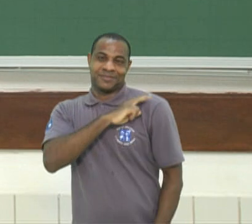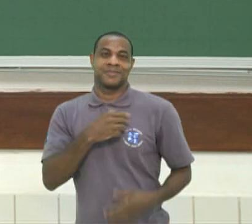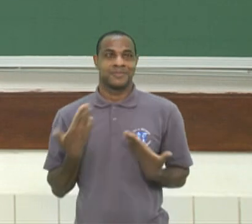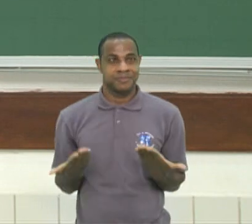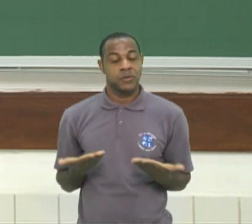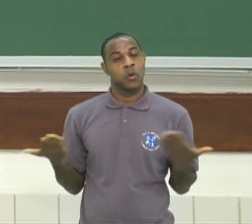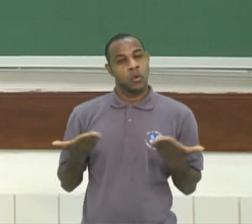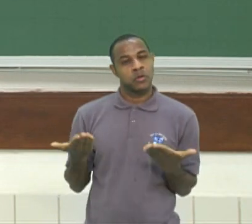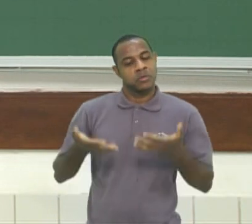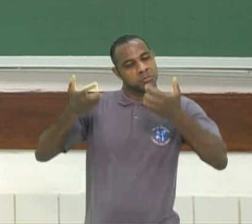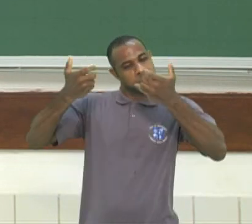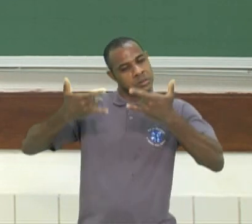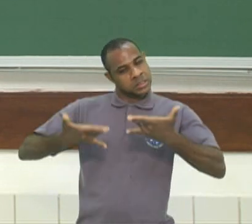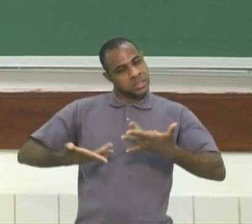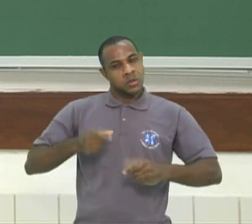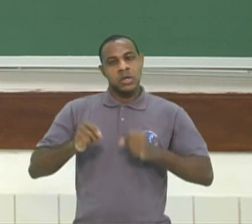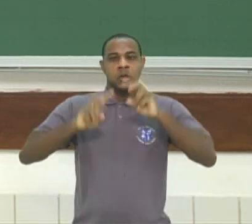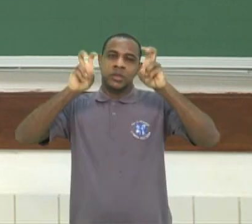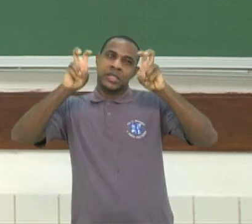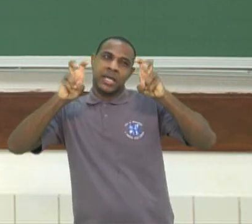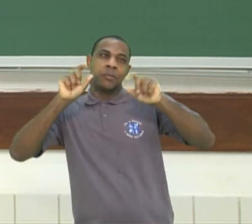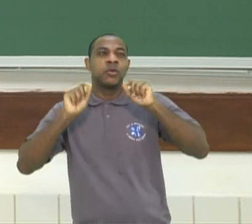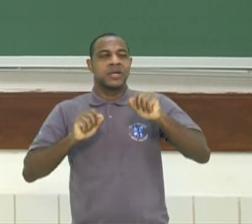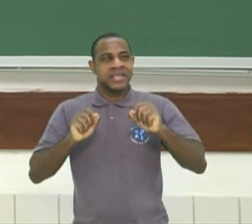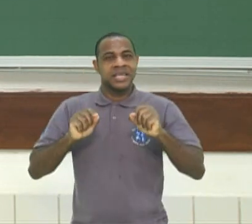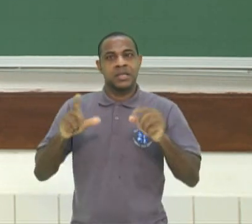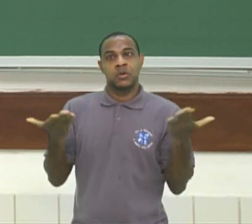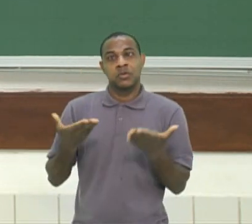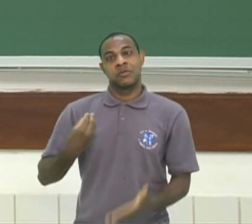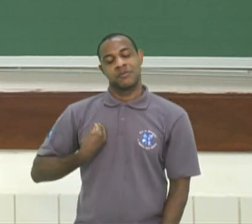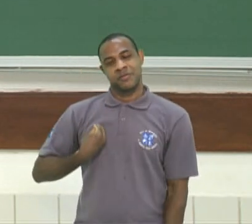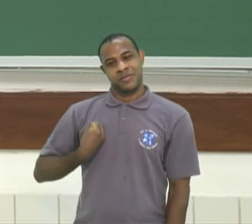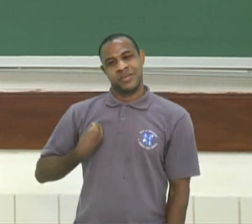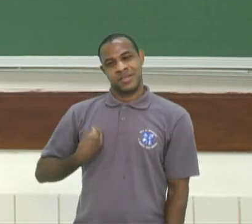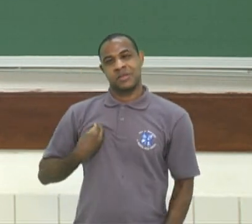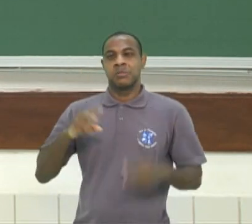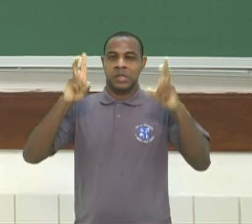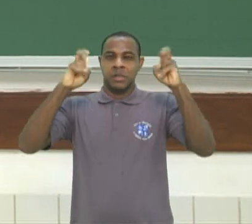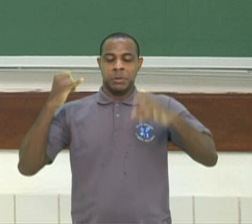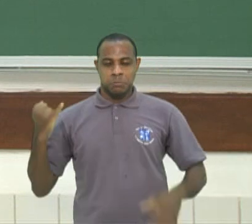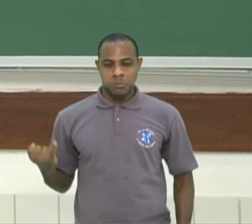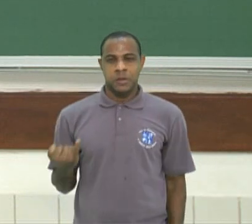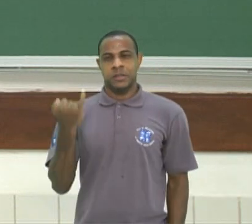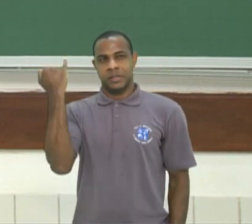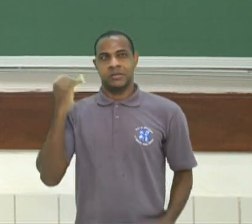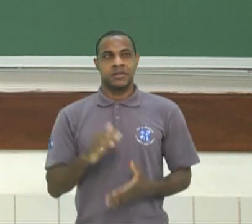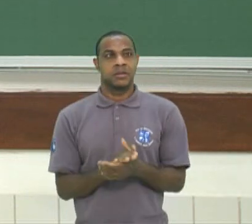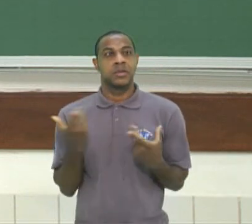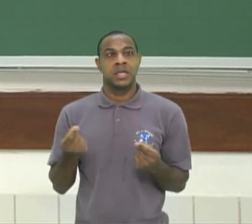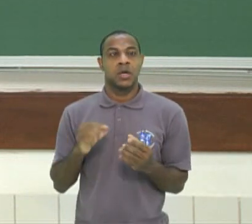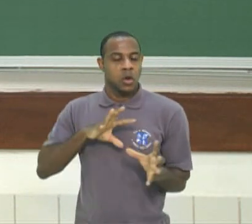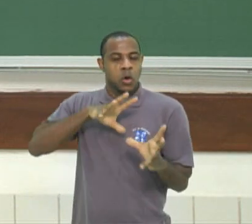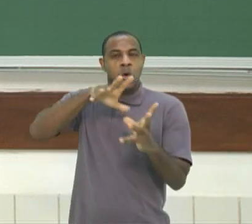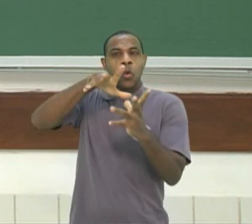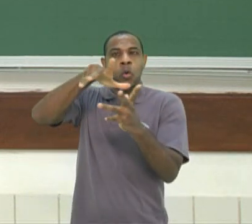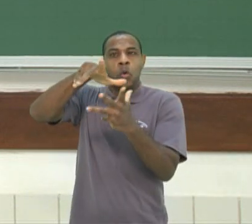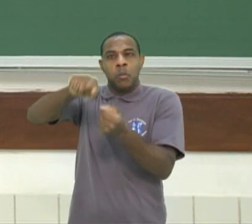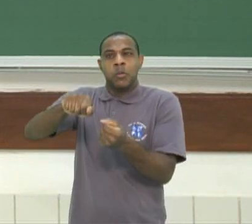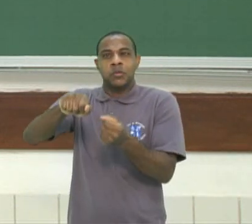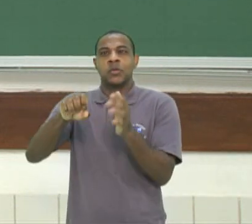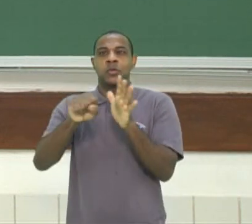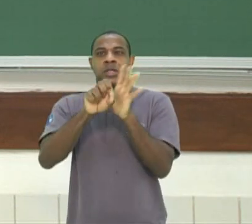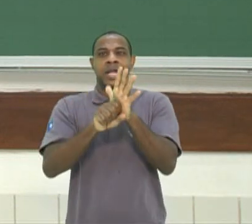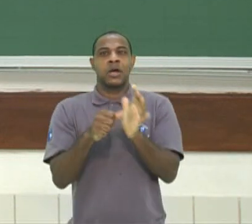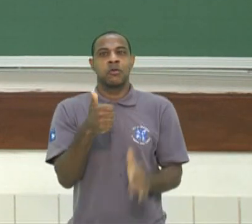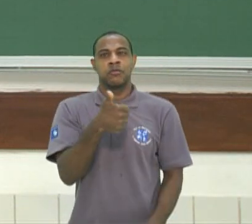algo bastante pertinente ao que temos vivenciado nos últimos dias, que é o mundo no século XXI,